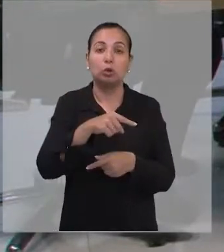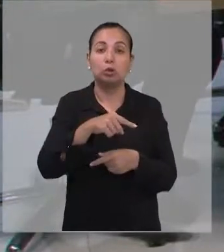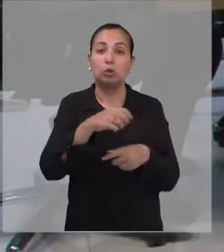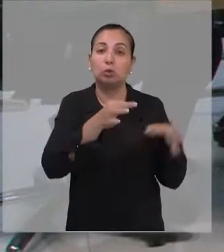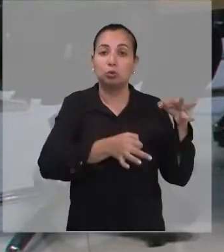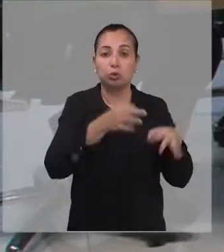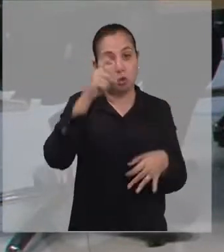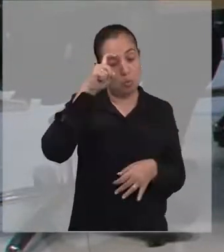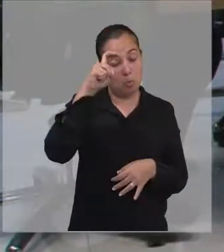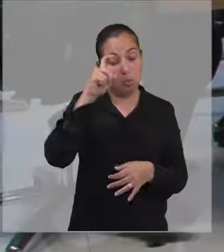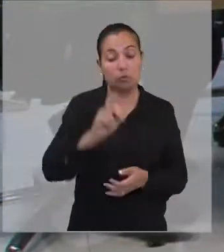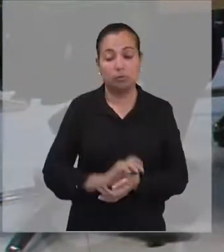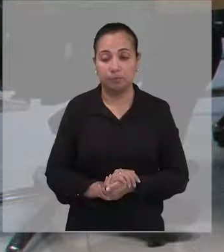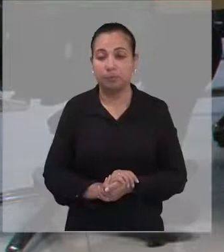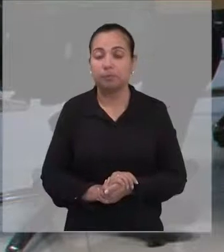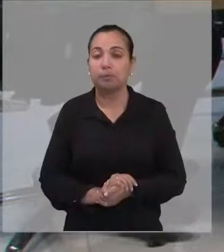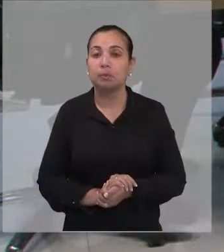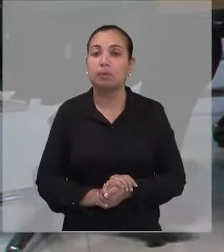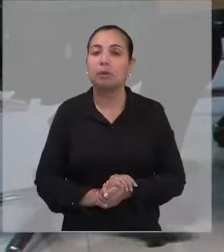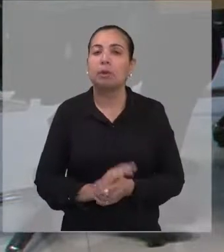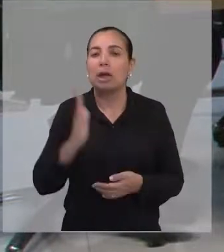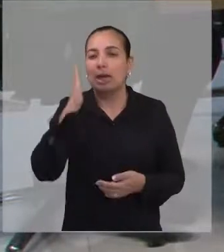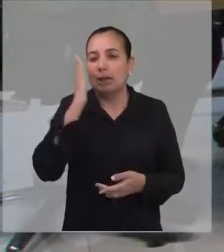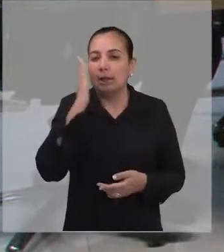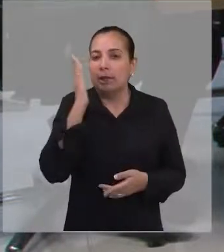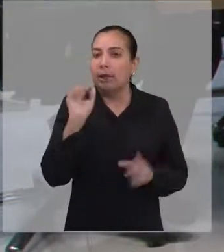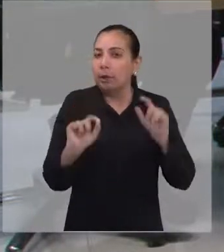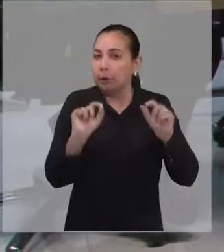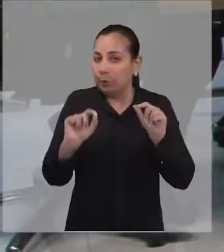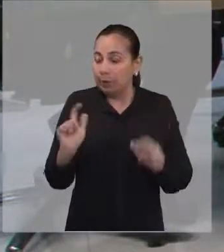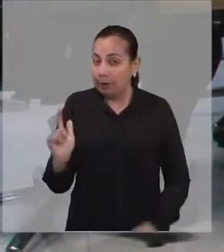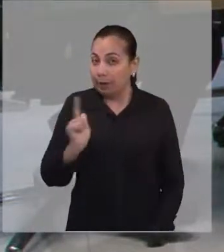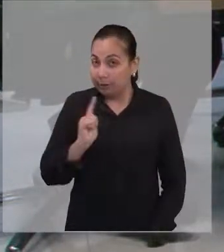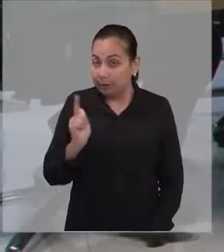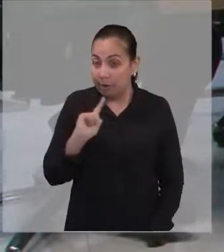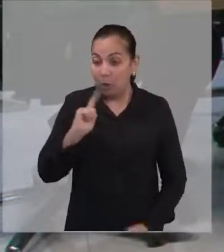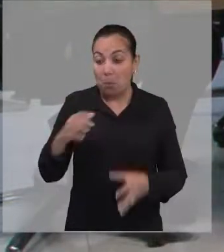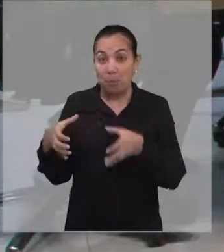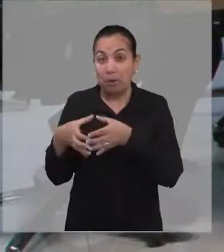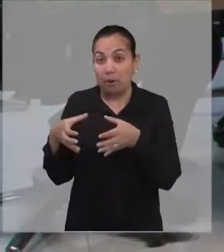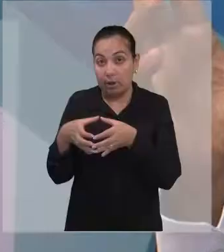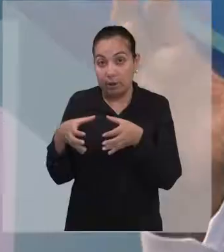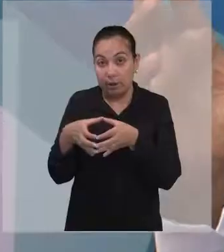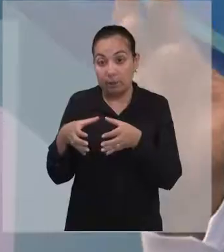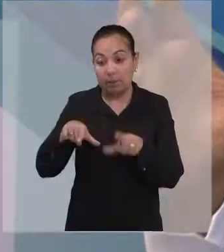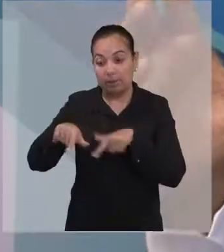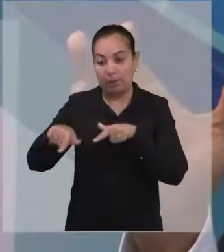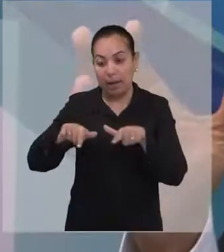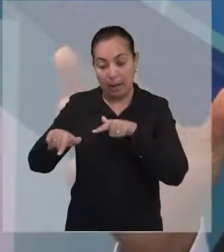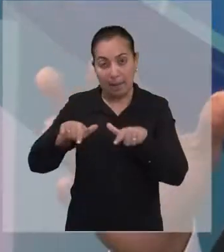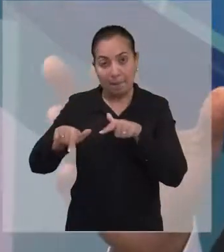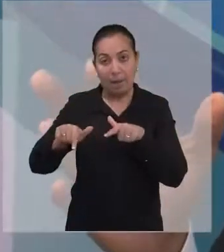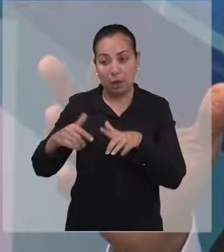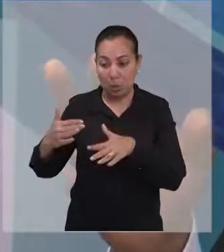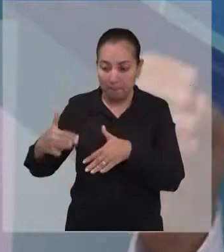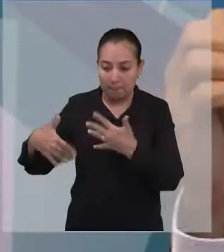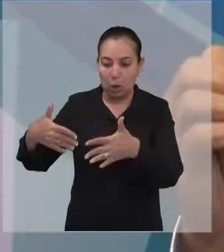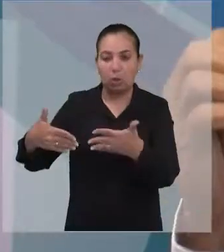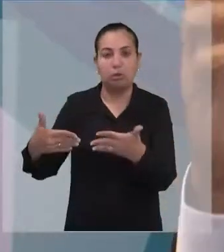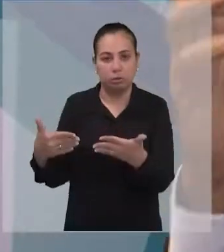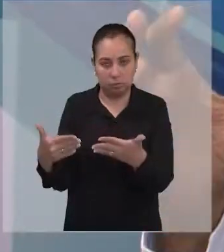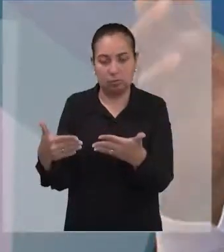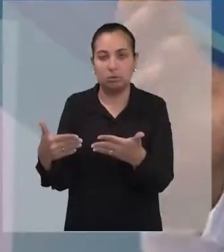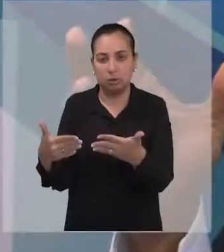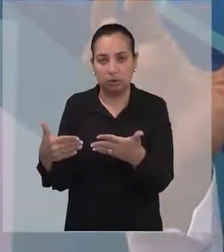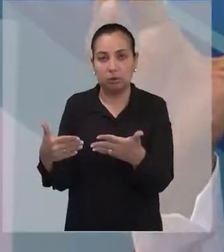Até certo ponto se compreende que uma equipe que só trabalha com um conjunto de processos conexos e um